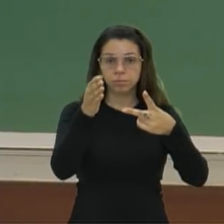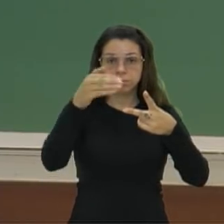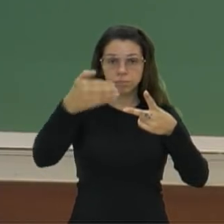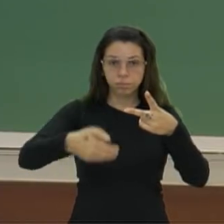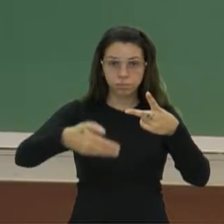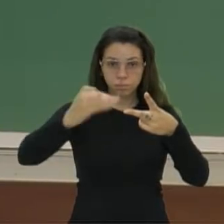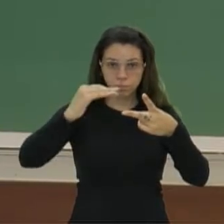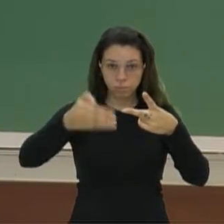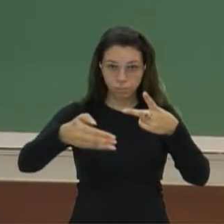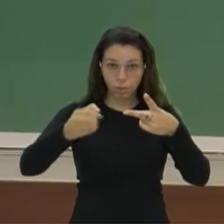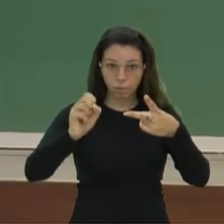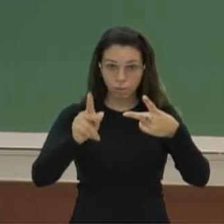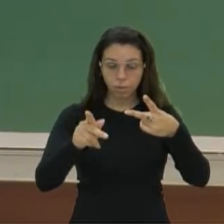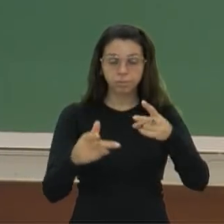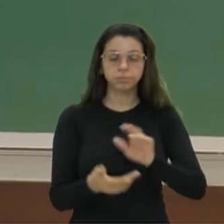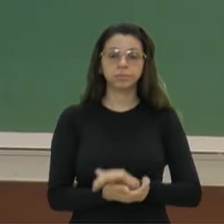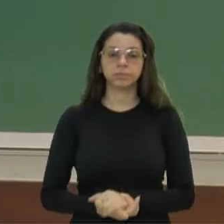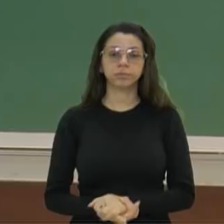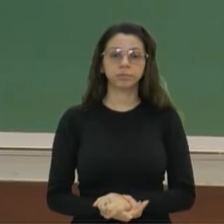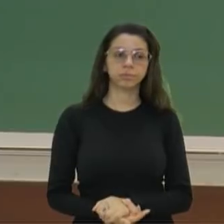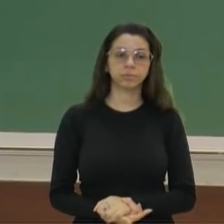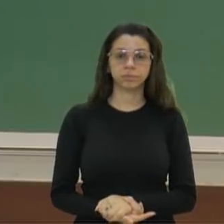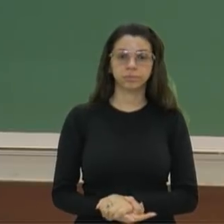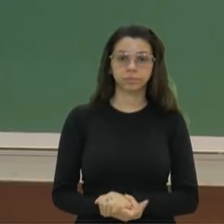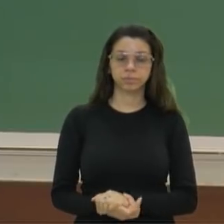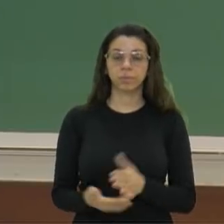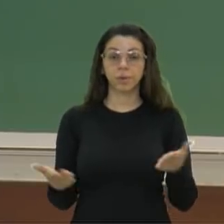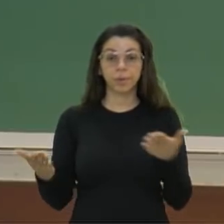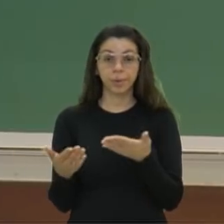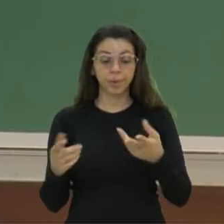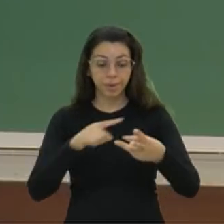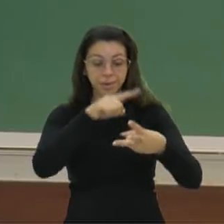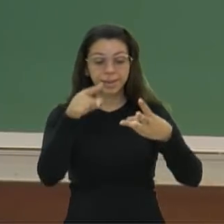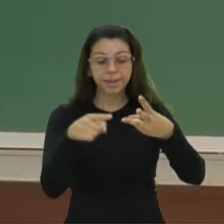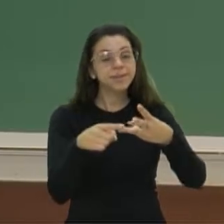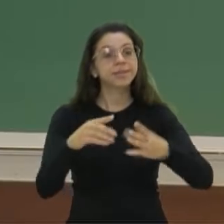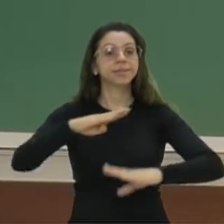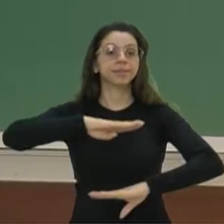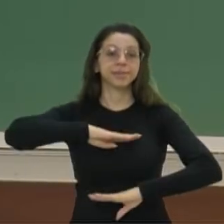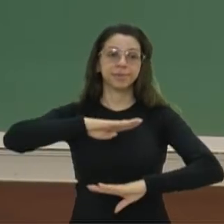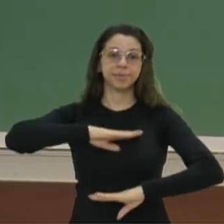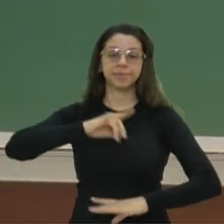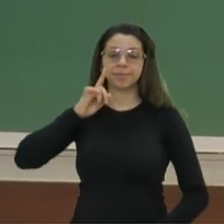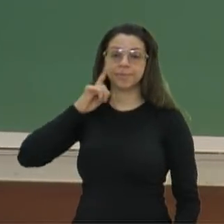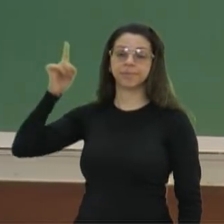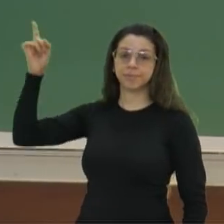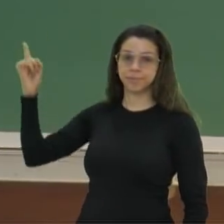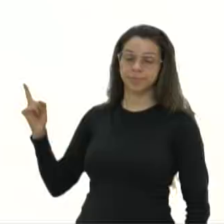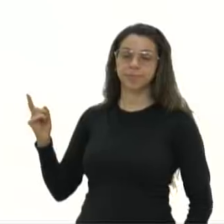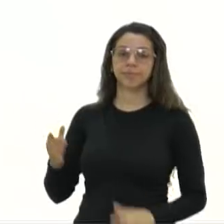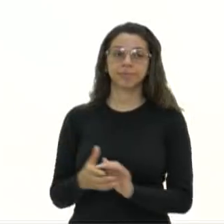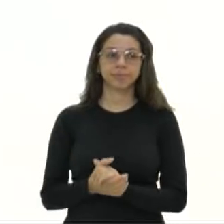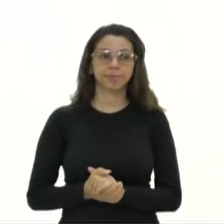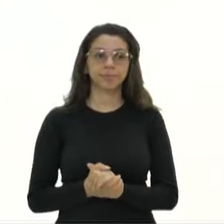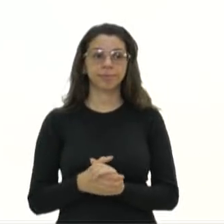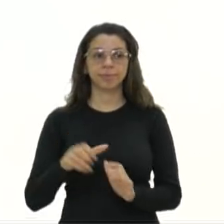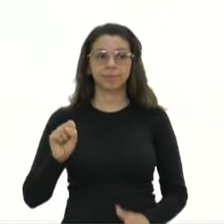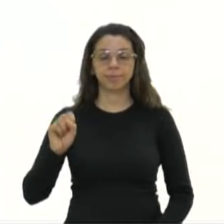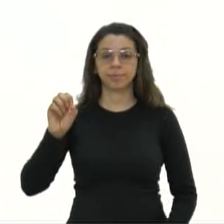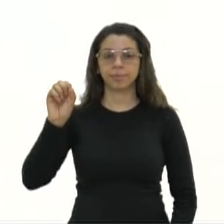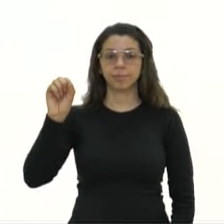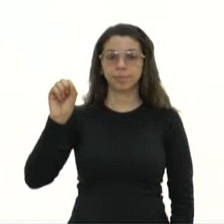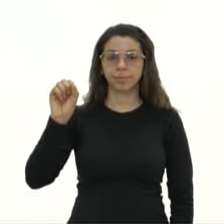convergente. Ótimo! E vamos para a terceira situação, o terceiro distúrbio. No astigmatismo, a imagem